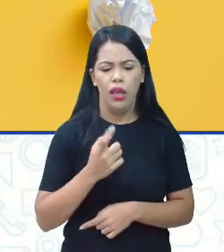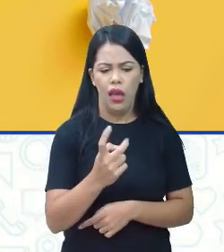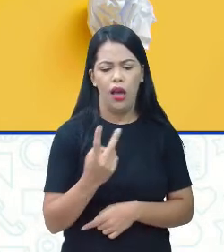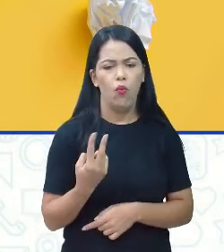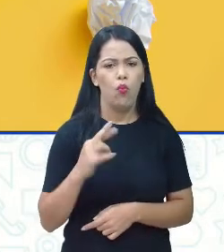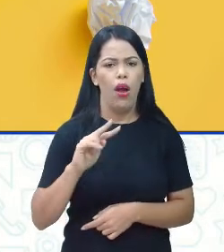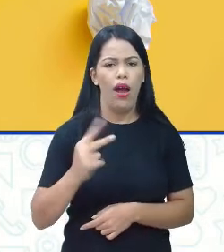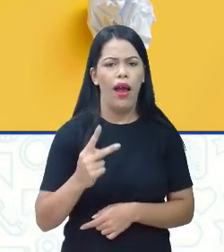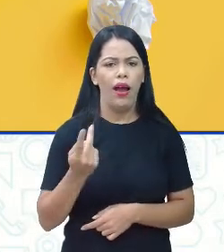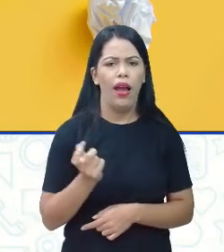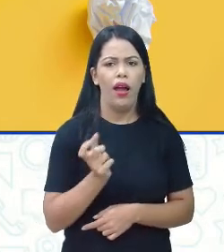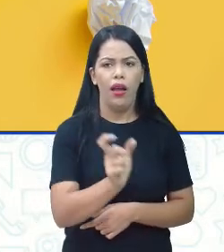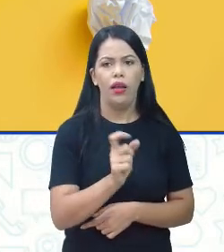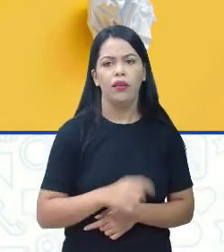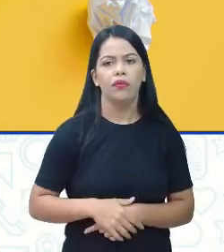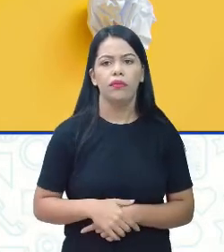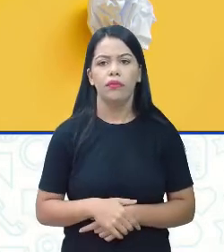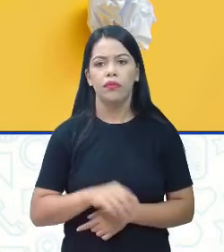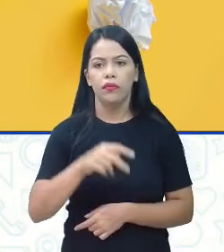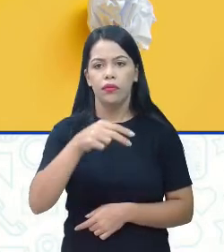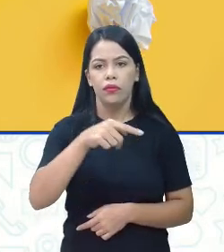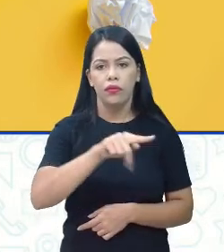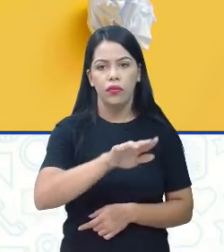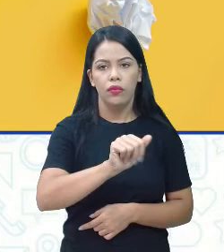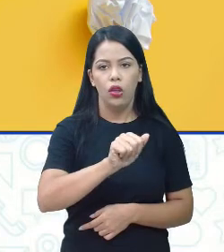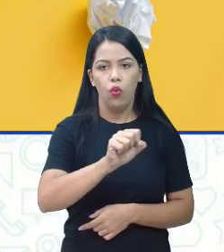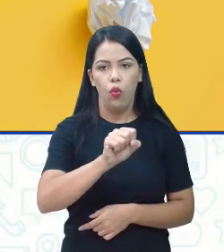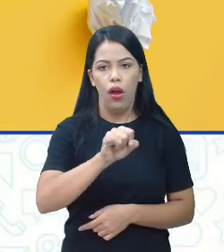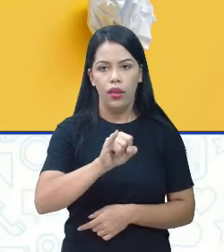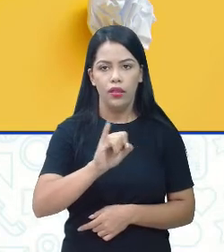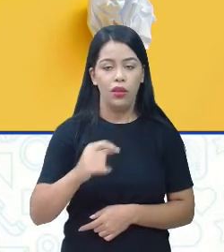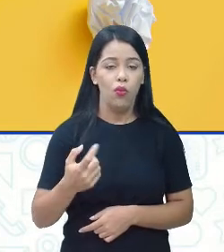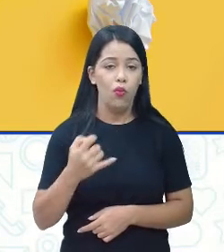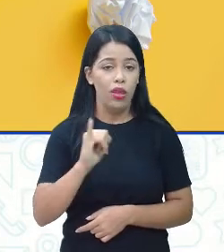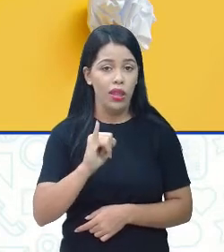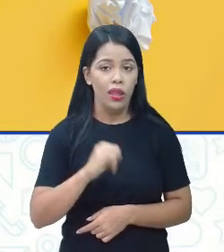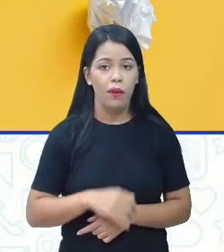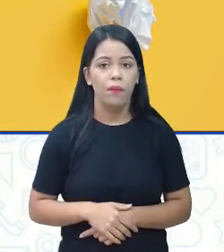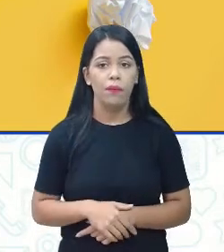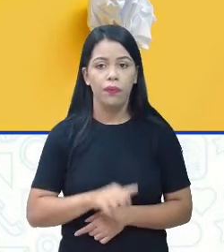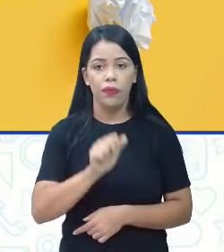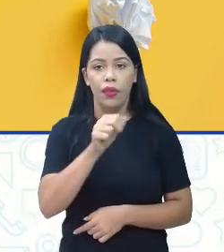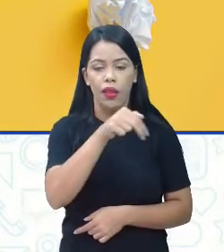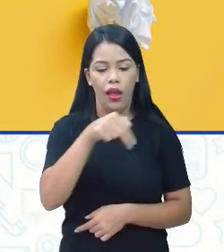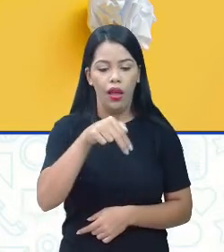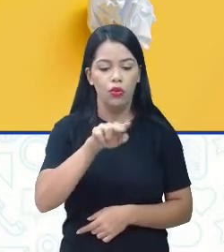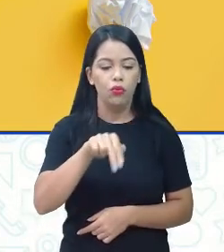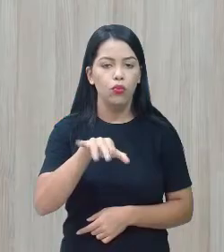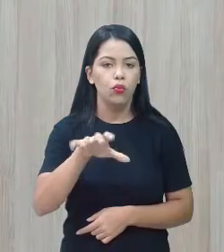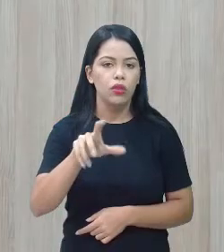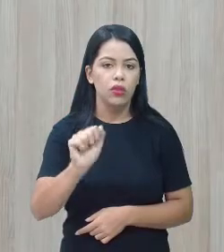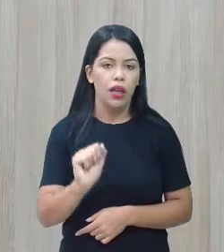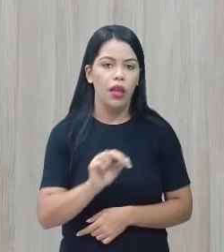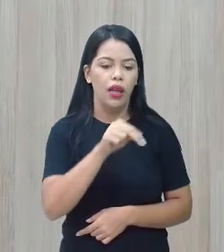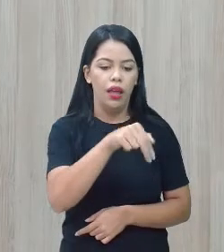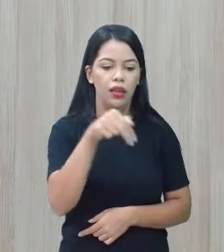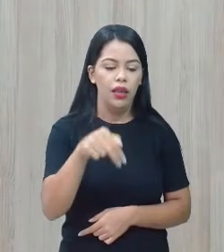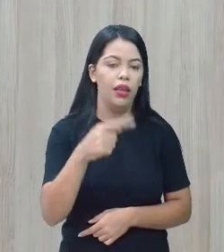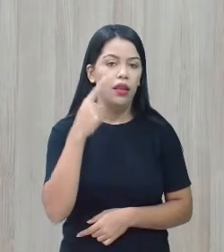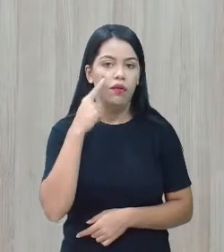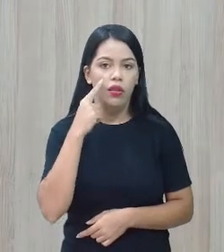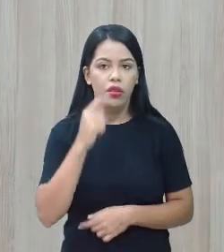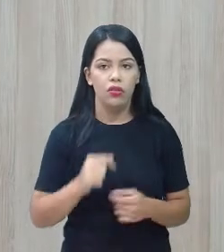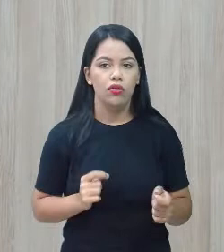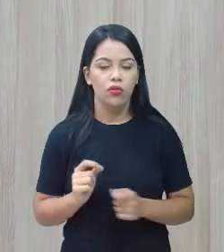E. Anunciar com dois N's. Também temos extravagante com S no lugar do X. Então, veja, não